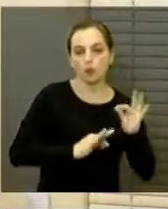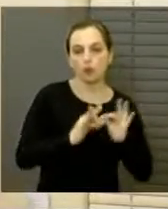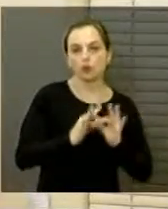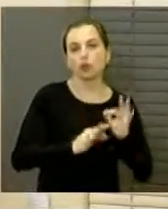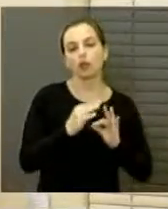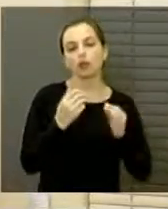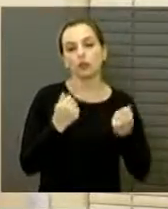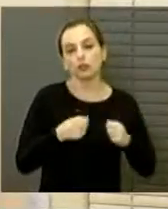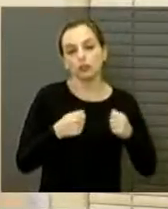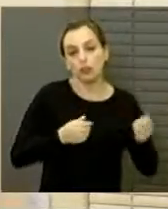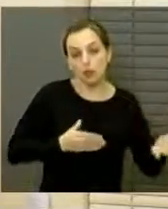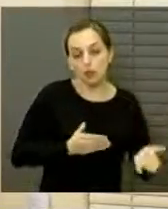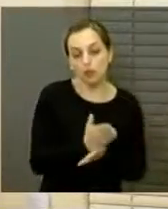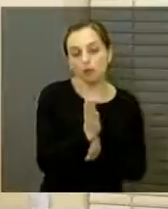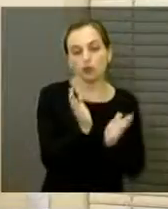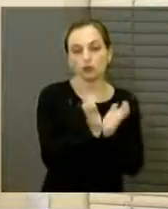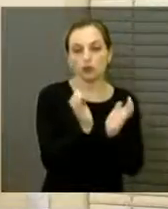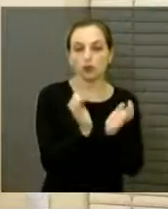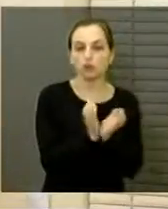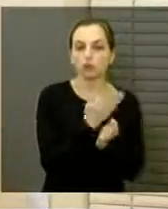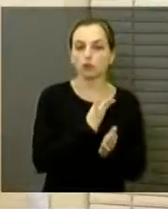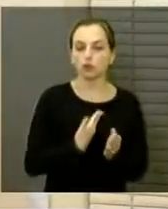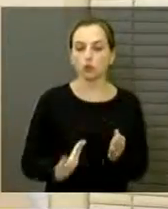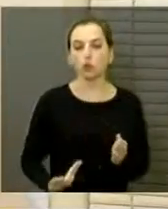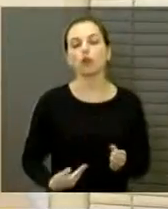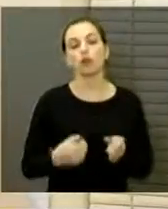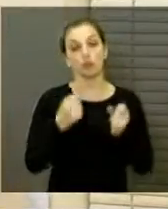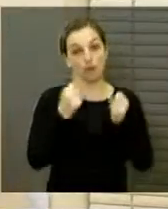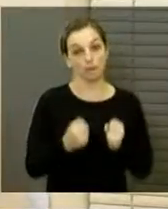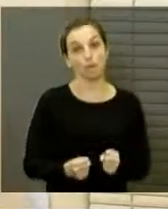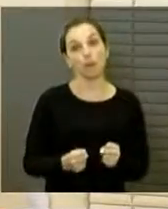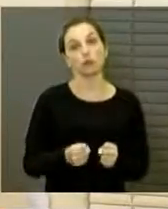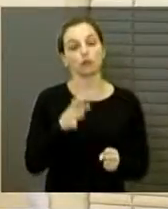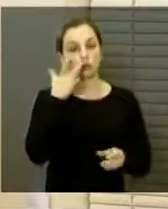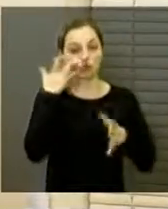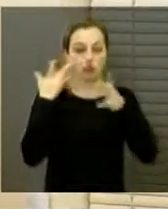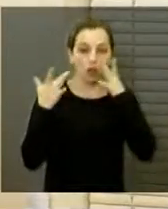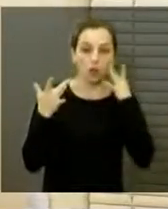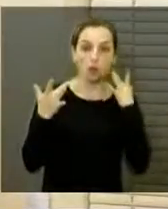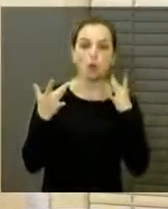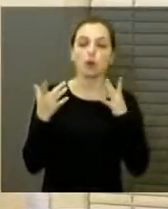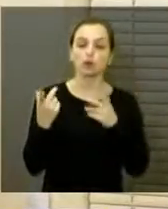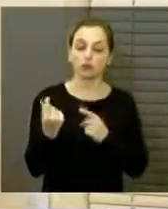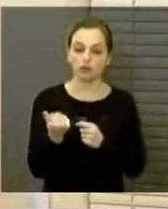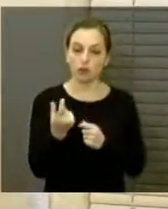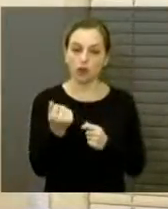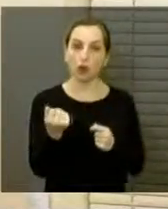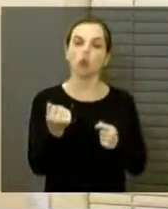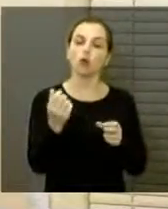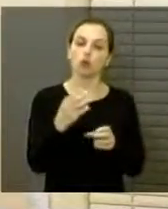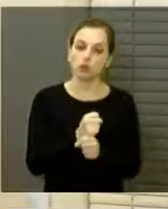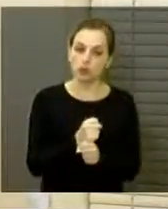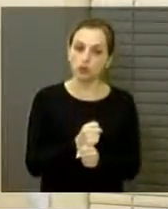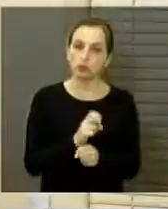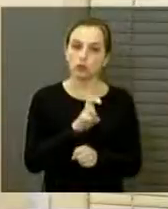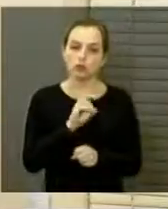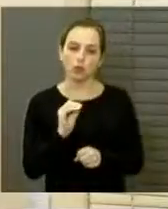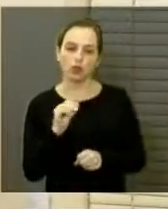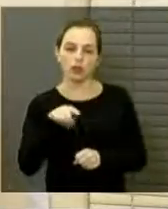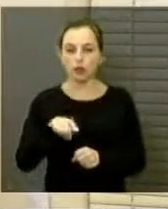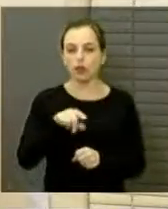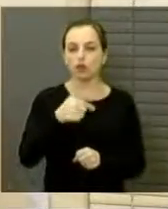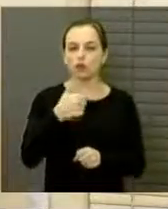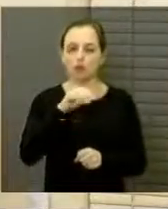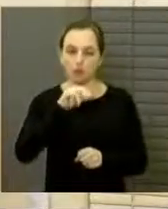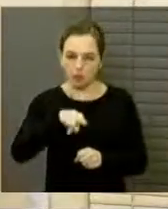ser aprovado por uma comissão do governo que permite que o artista, dentro daquele orçamento, 50 mil, 100 mil,